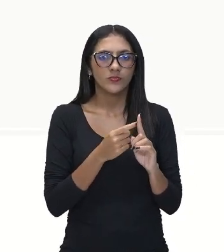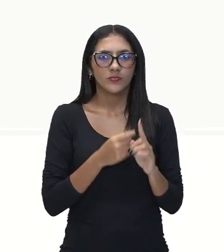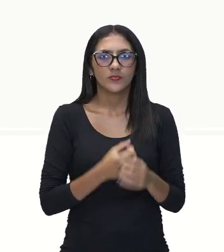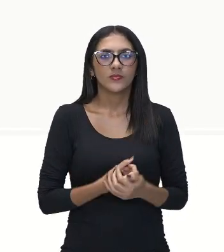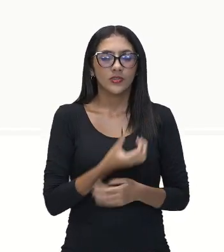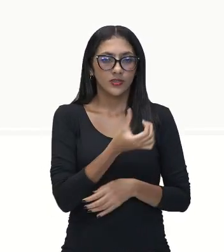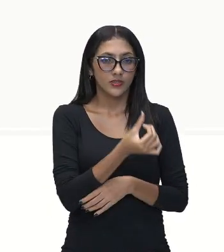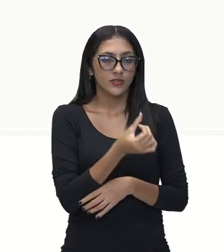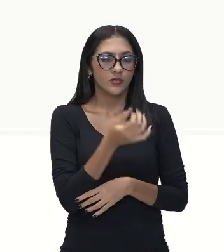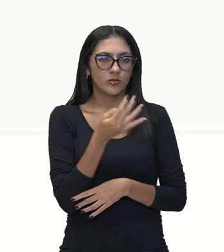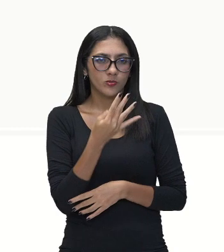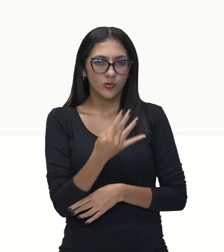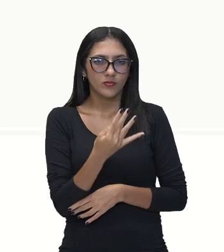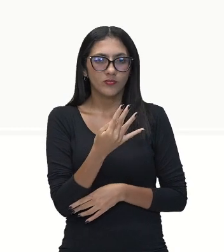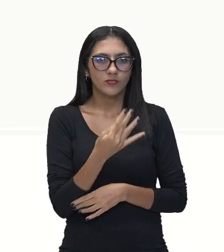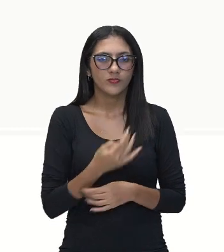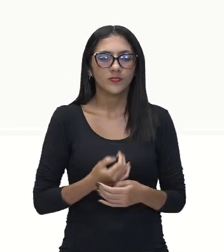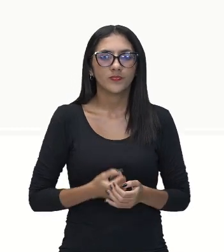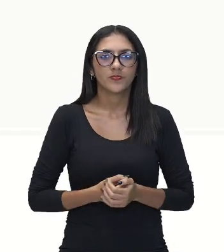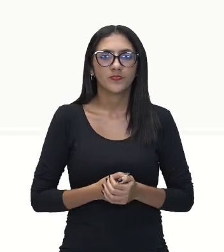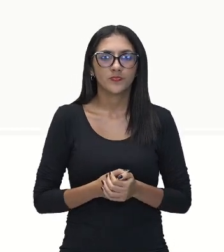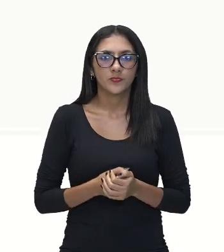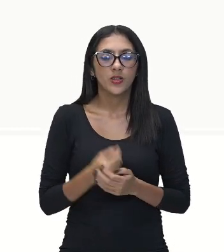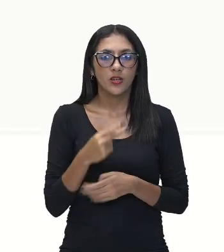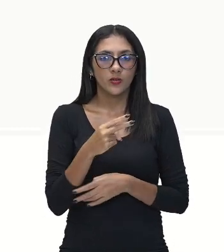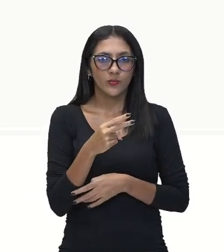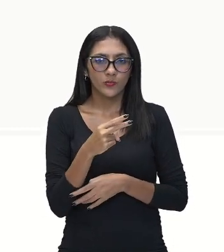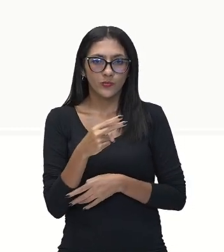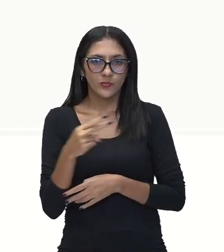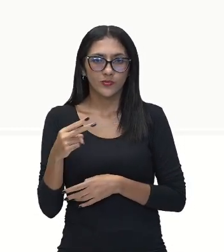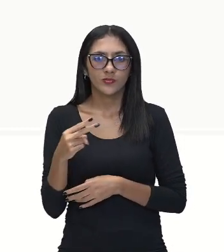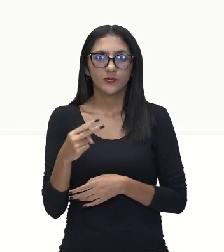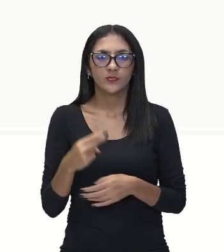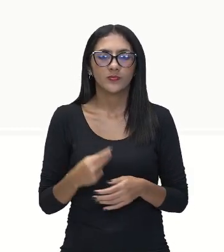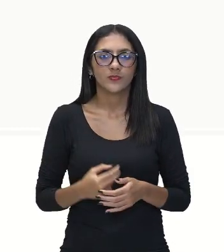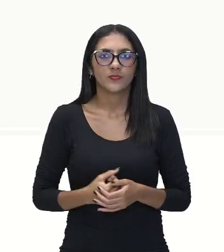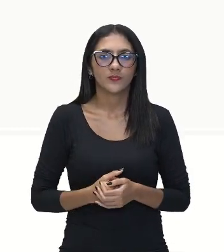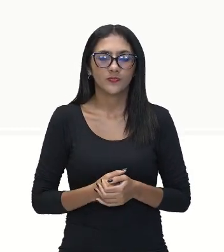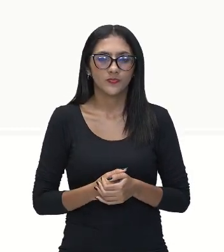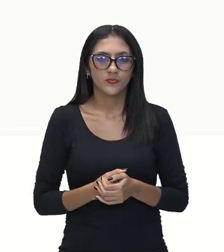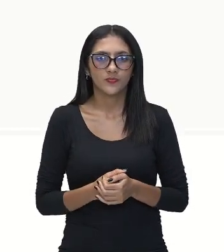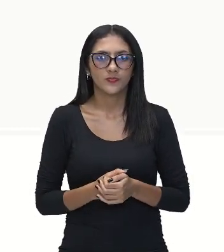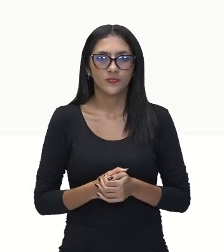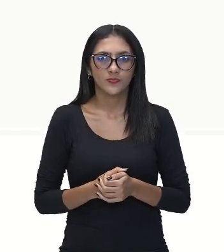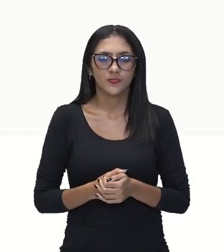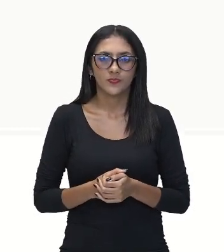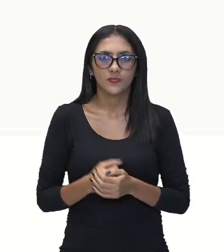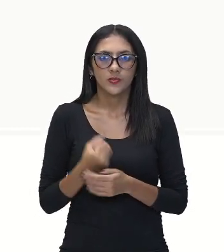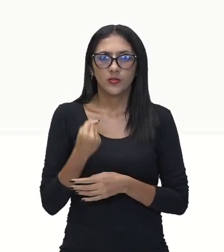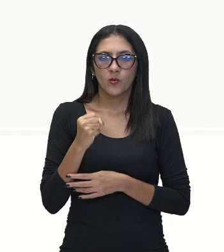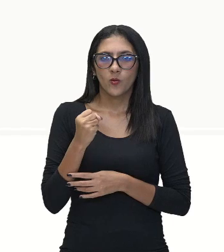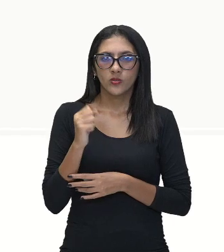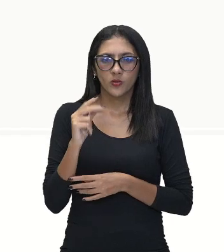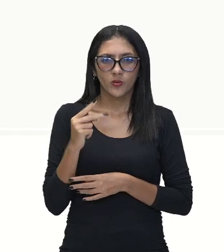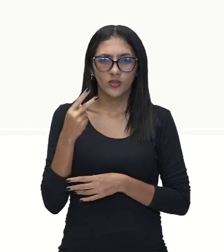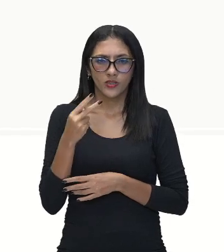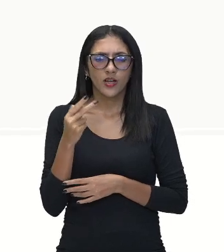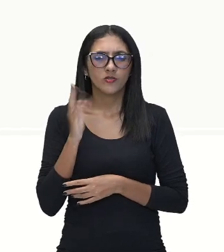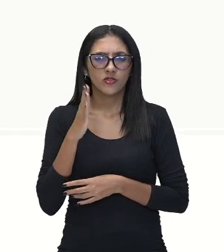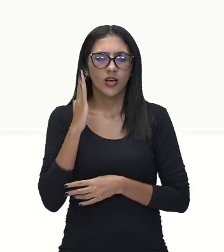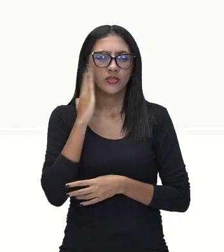a 64 e no outro lado da Igualdade Bora resolver aqui ó 8 qu pessoal tu já sabe que